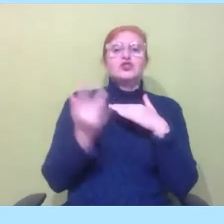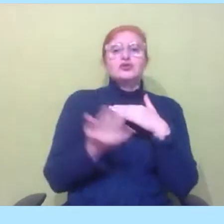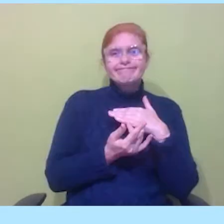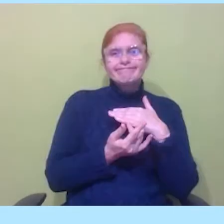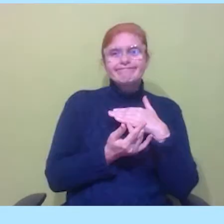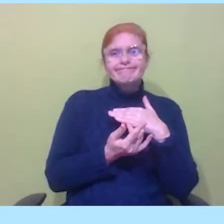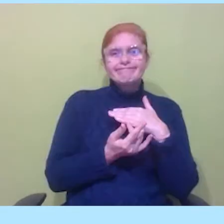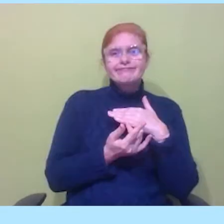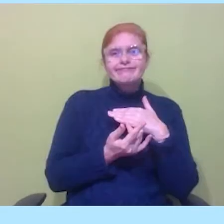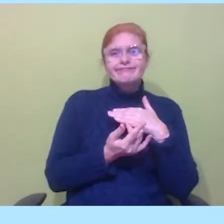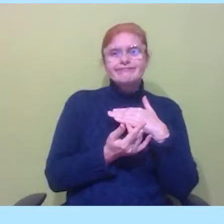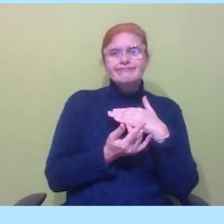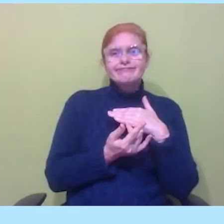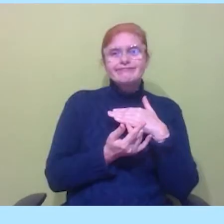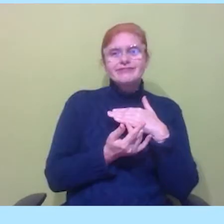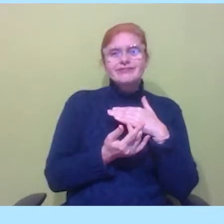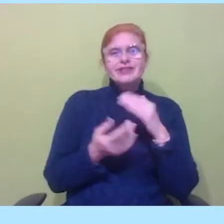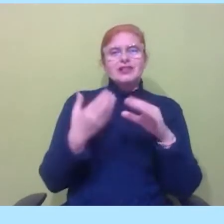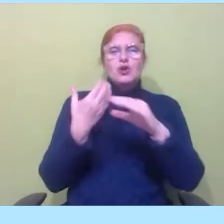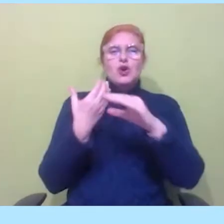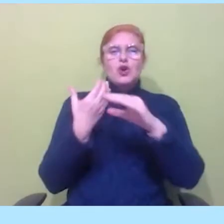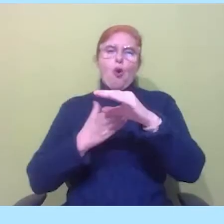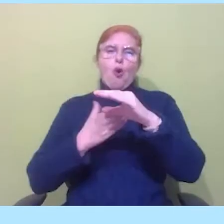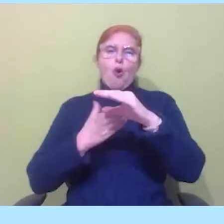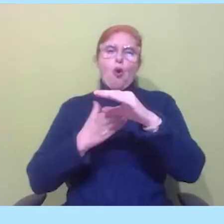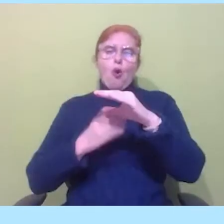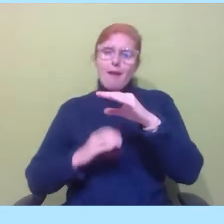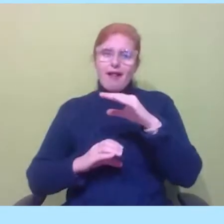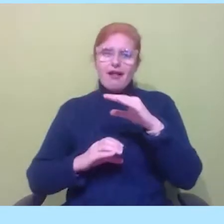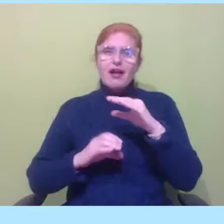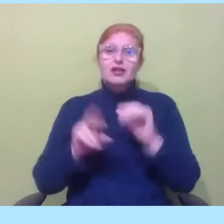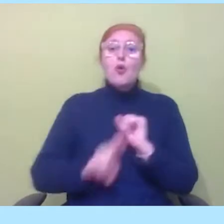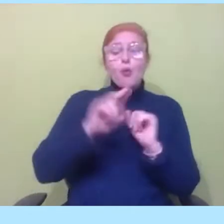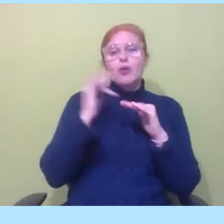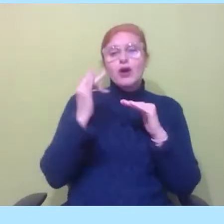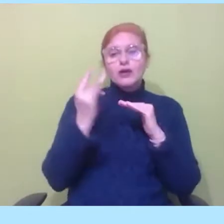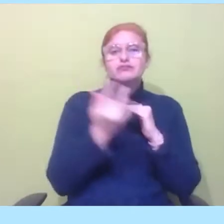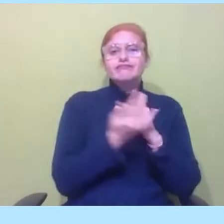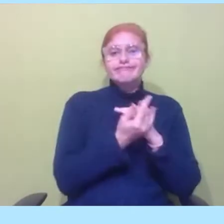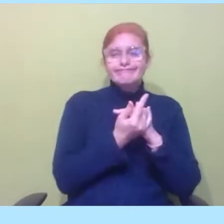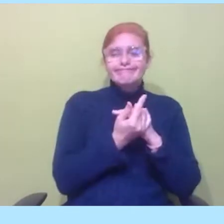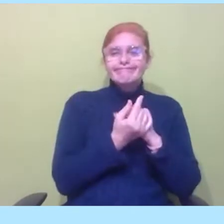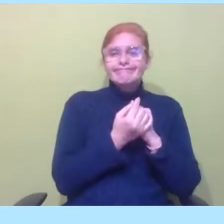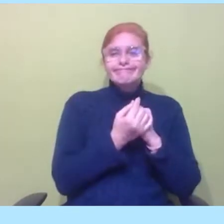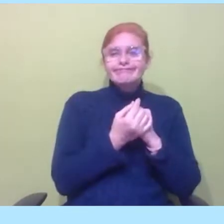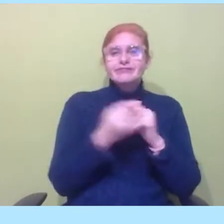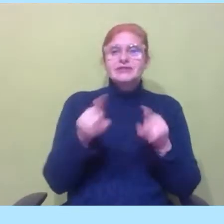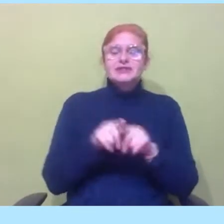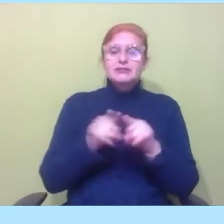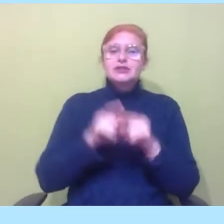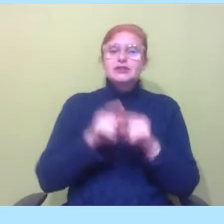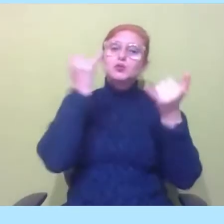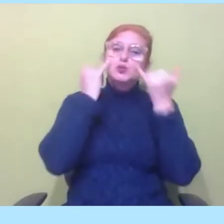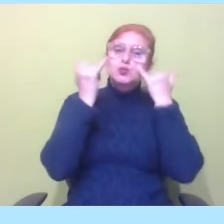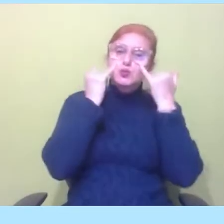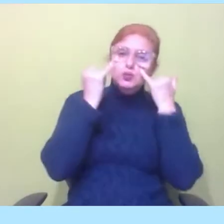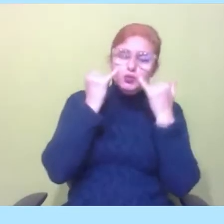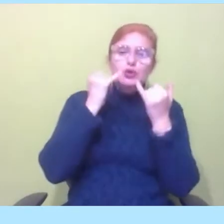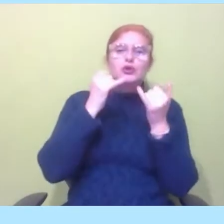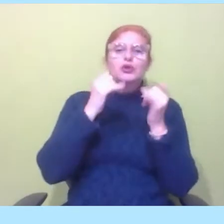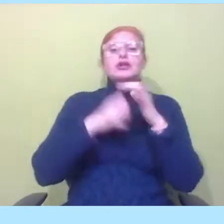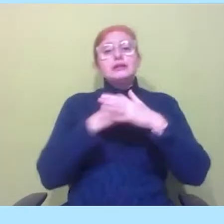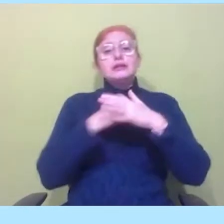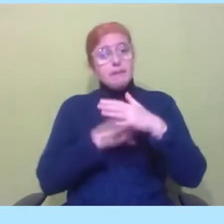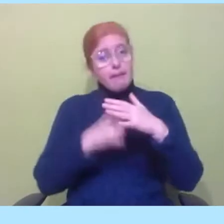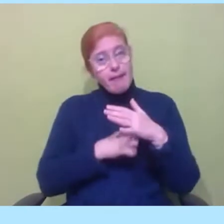aqui falando sobre o uso das redes sociais, e esses dados, né, as corporações, como que a gente